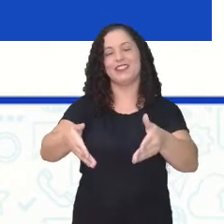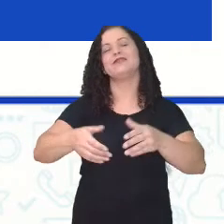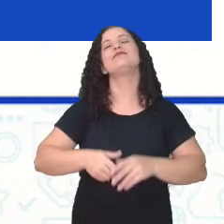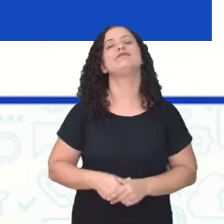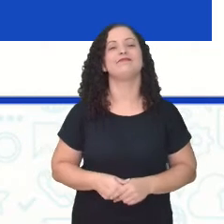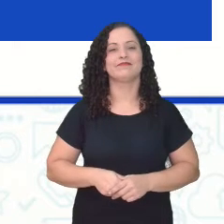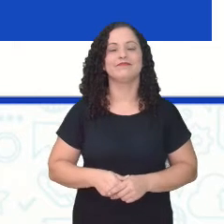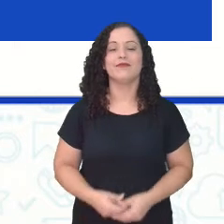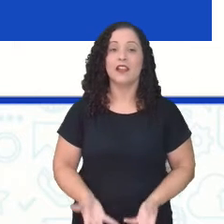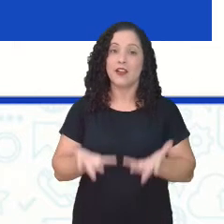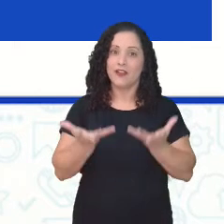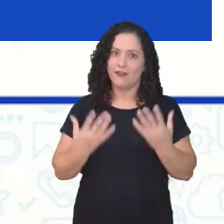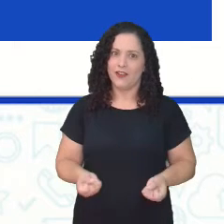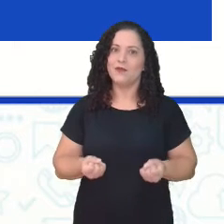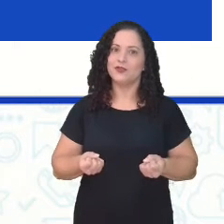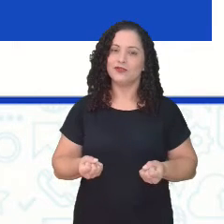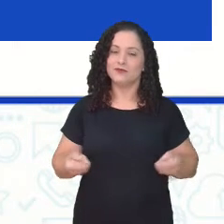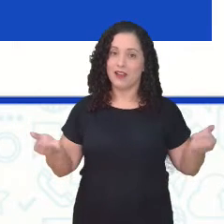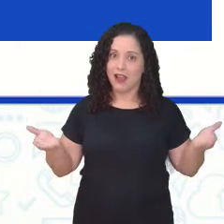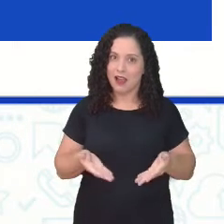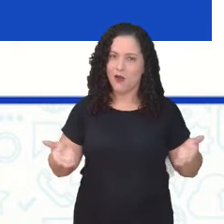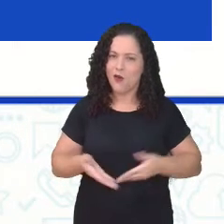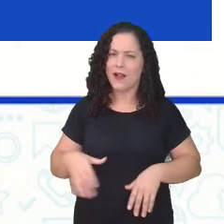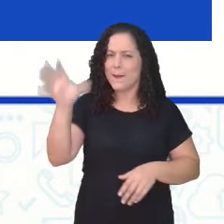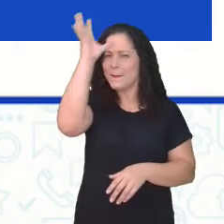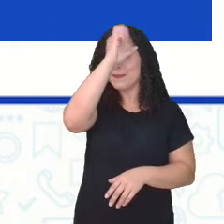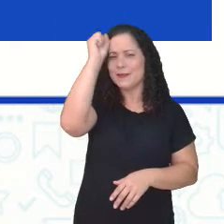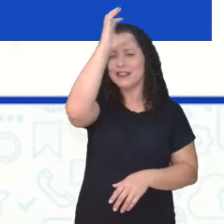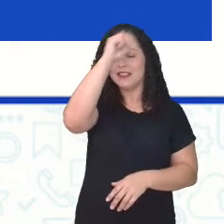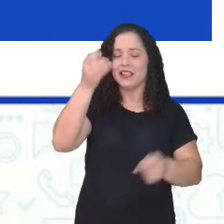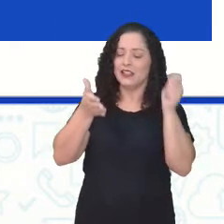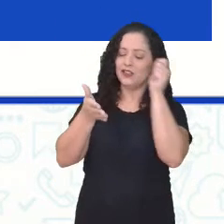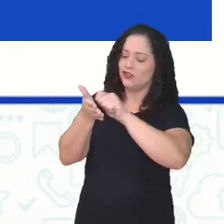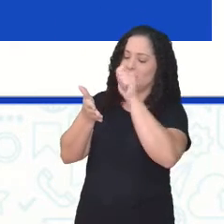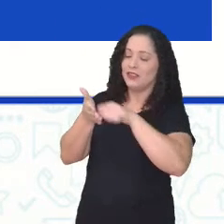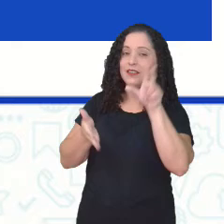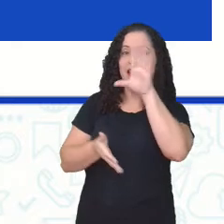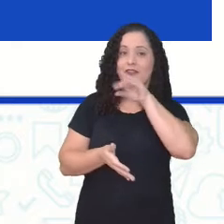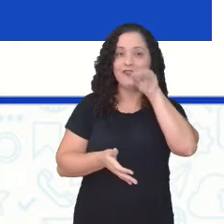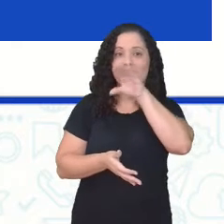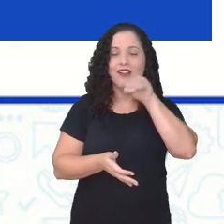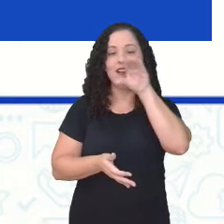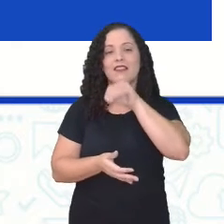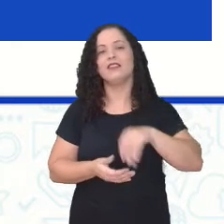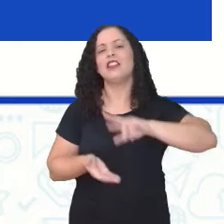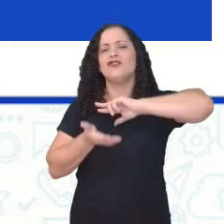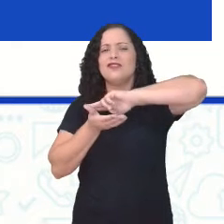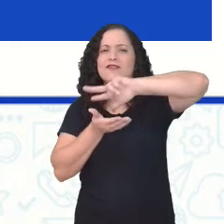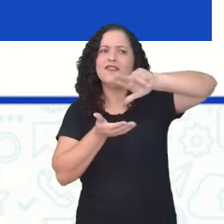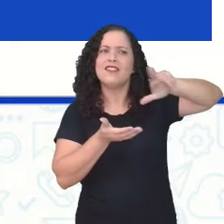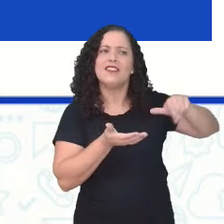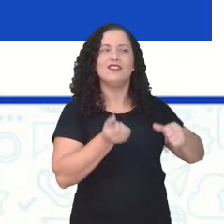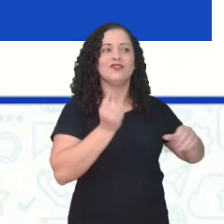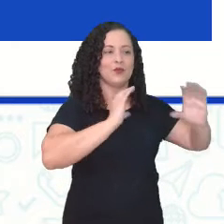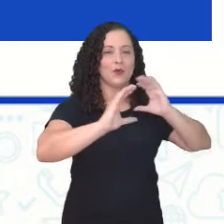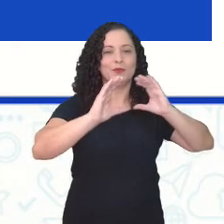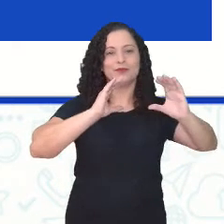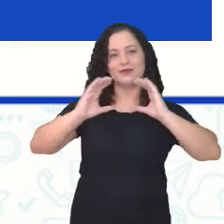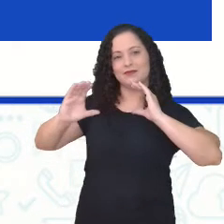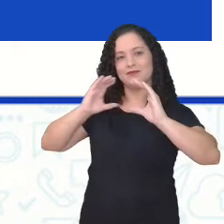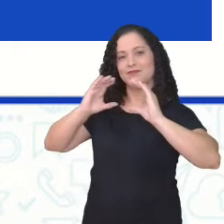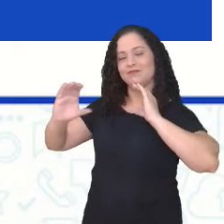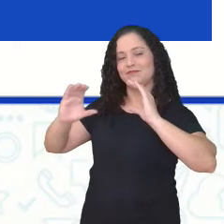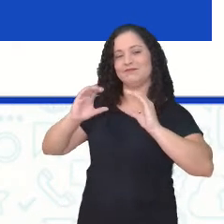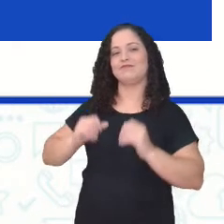Nos capacitar para a fala e escrita adequadas às diferentes situações de comunicação. Então,